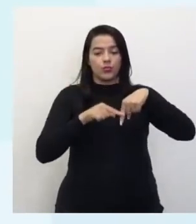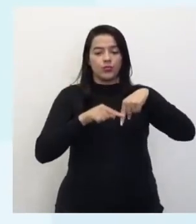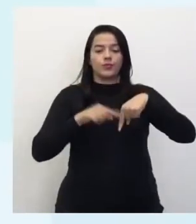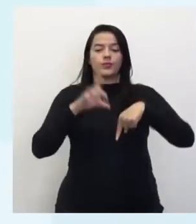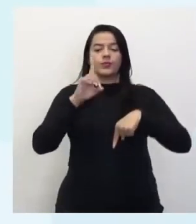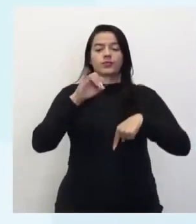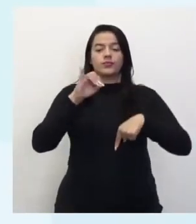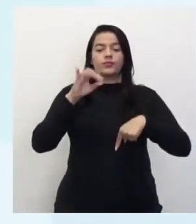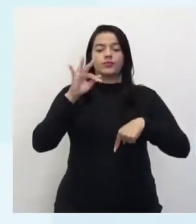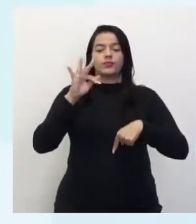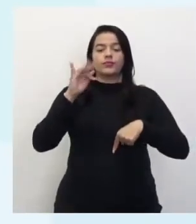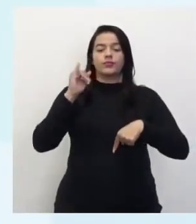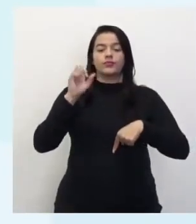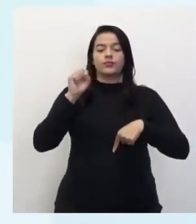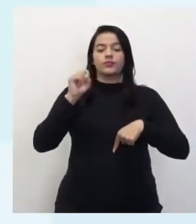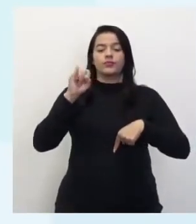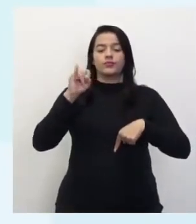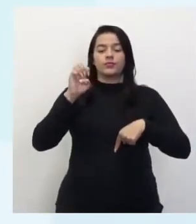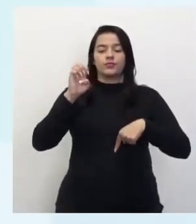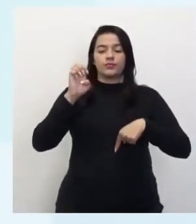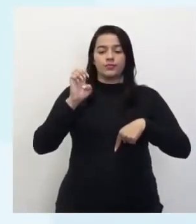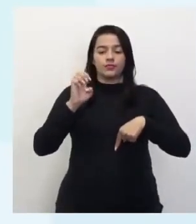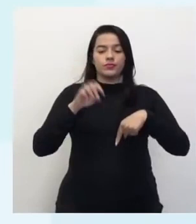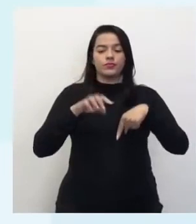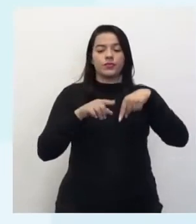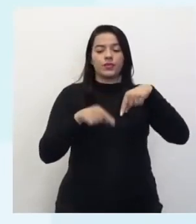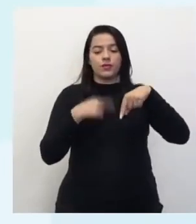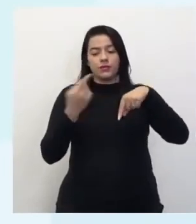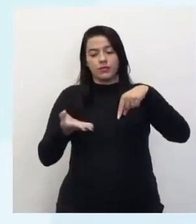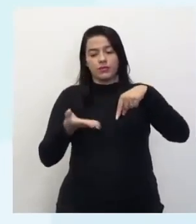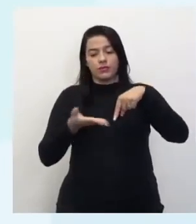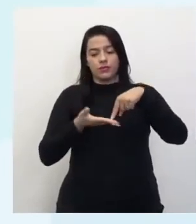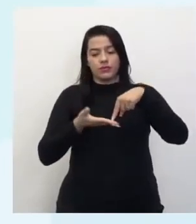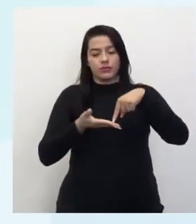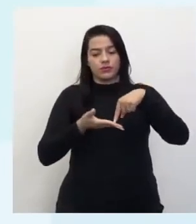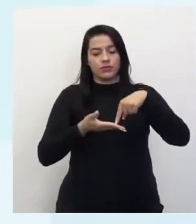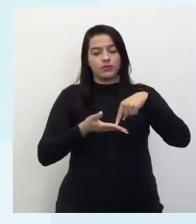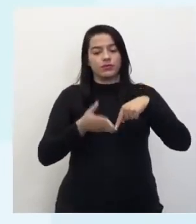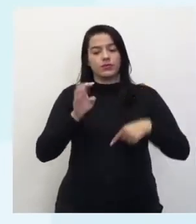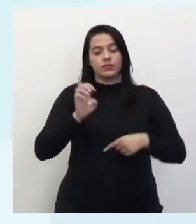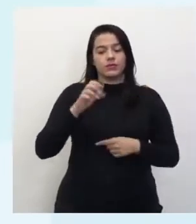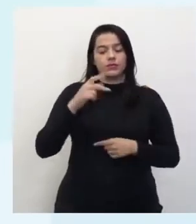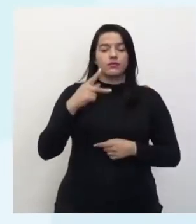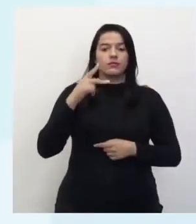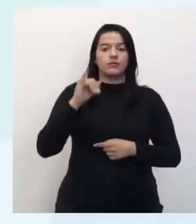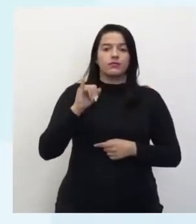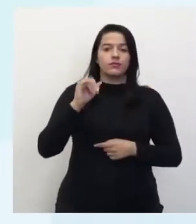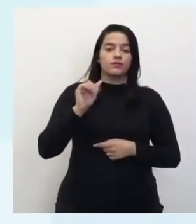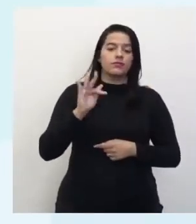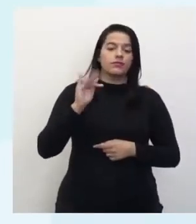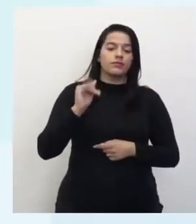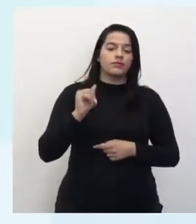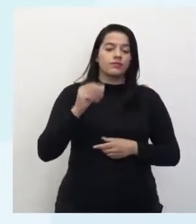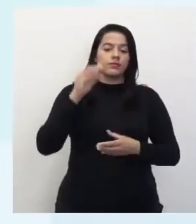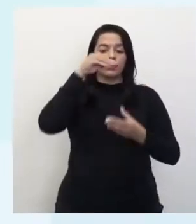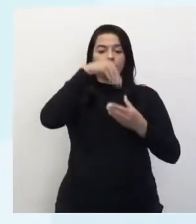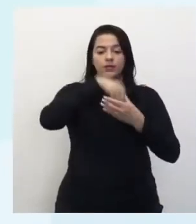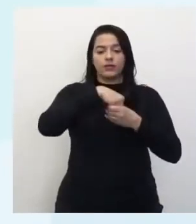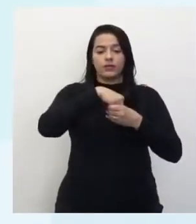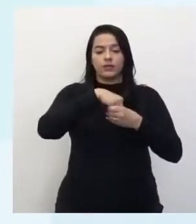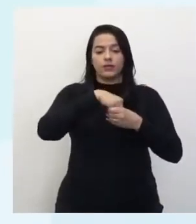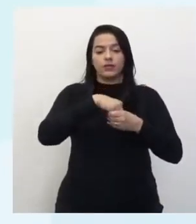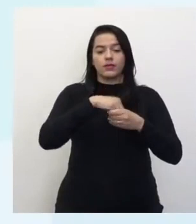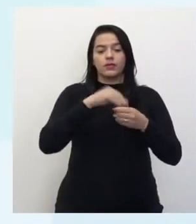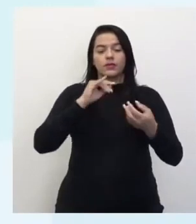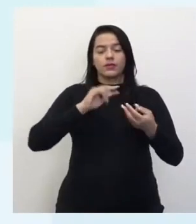o que a gente pode chamar aí na diáfise lá de dentro, a medula óssea, tá? Aí dentro, gente, é produzida as células do sangue, ele